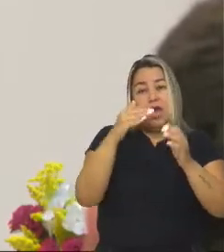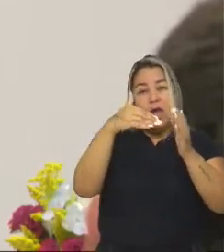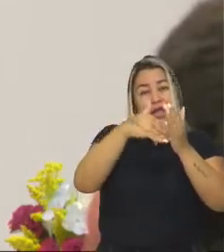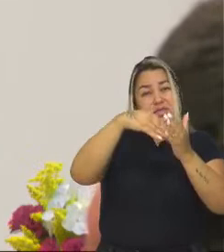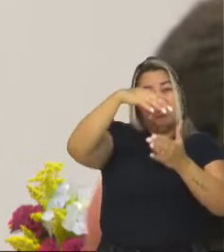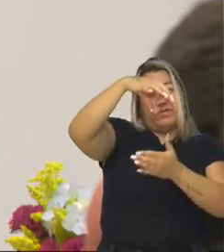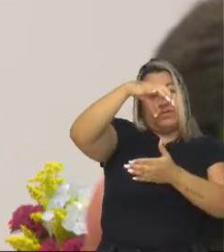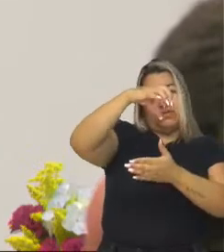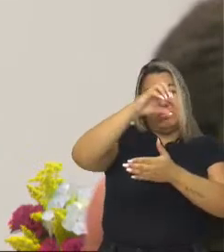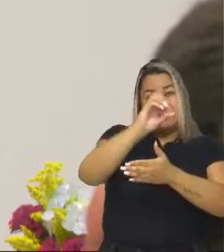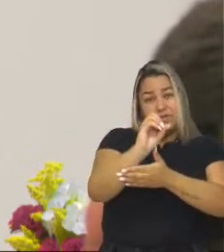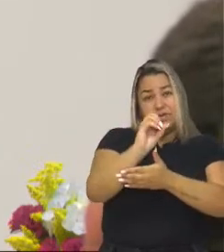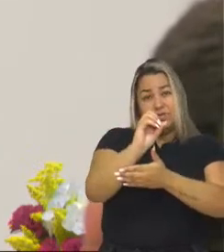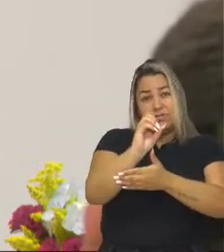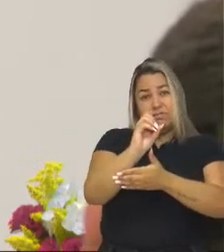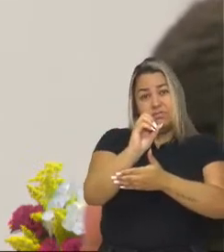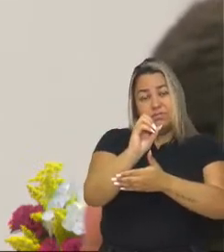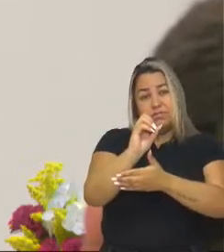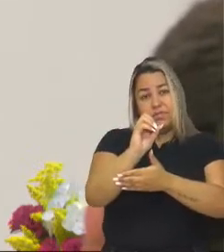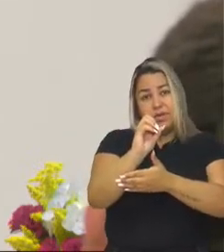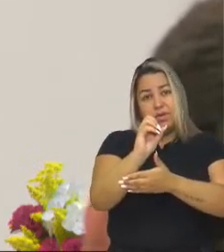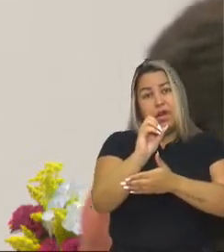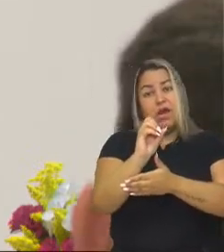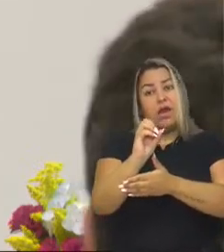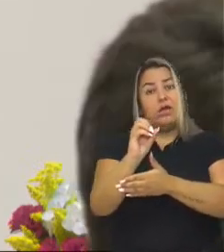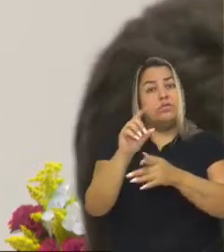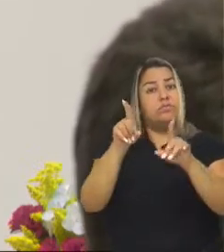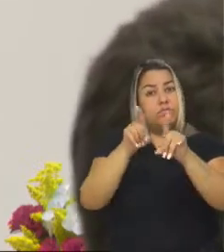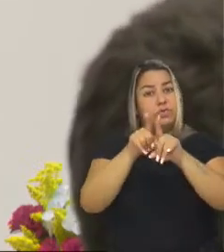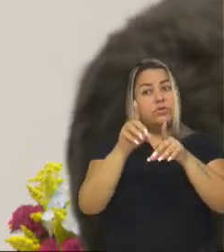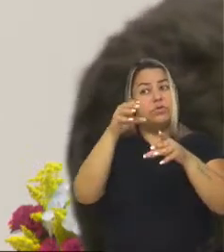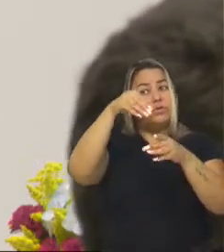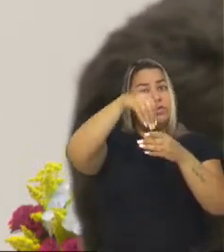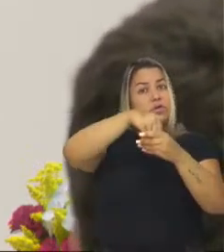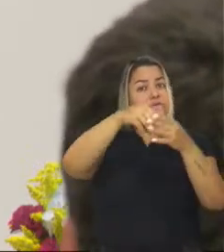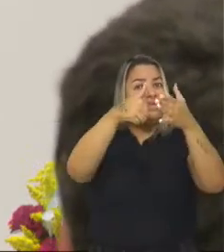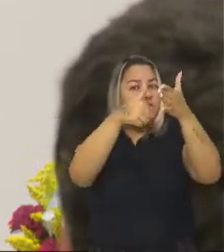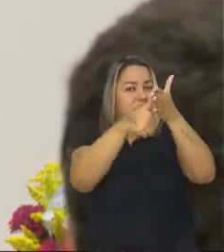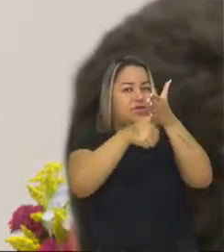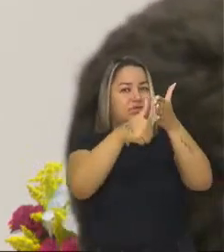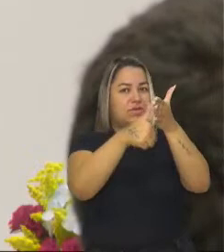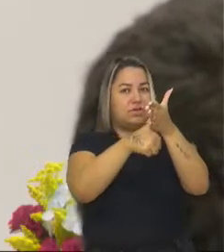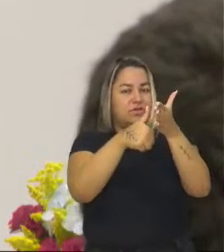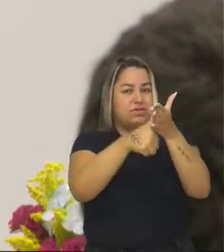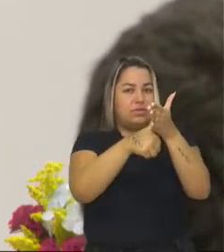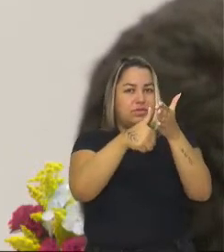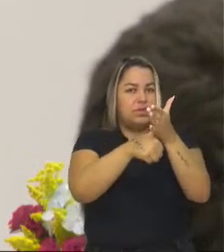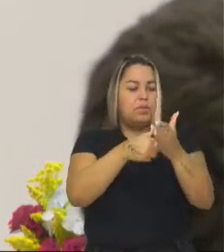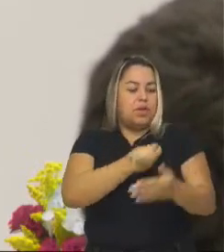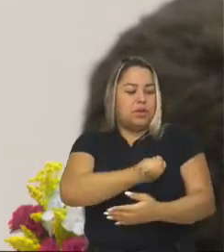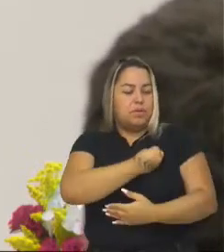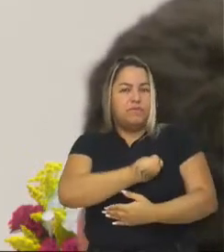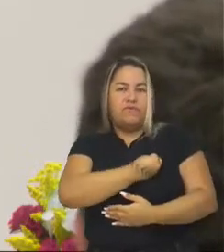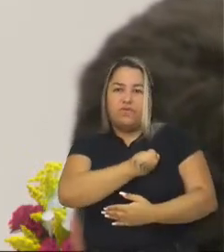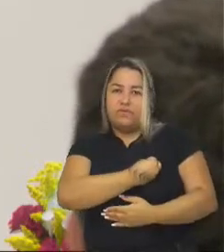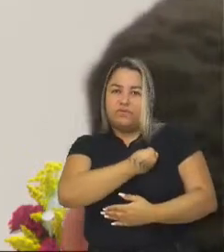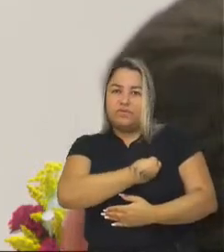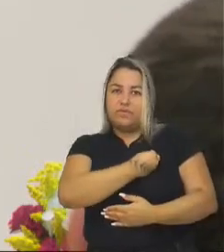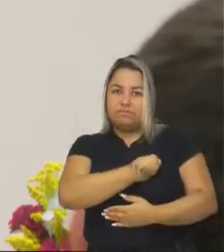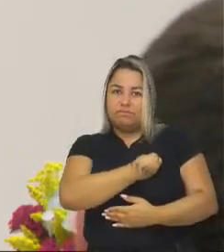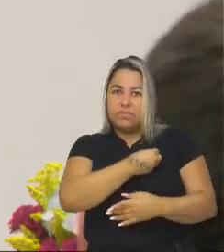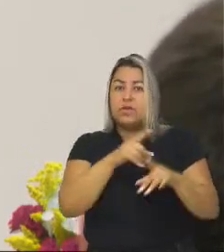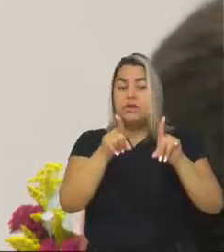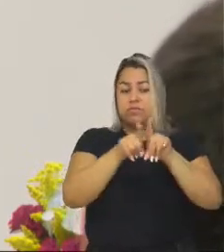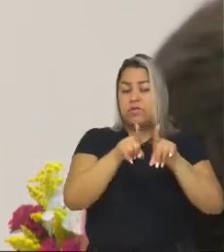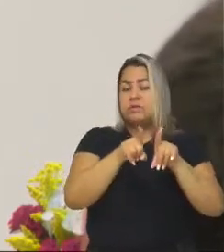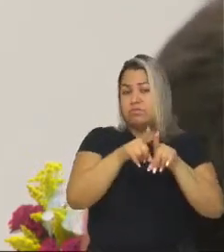90 surgiam dentro dessa identidade que era tão presente que ela tinha